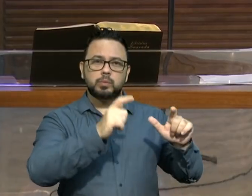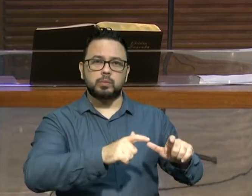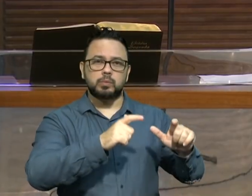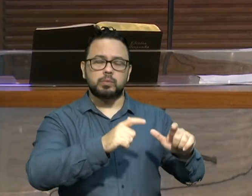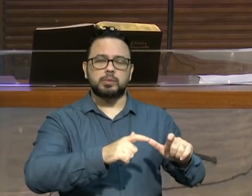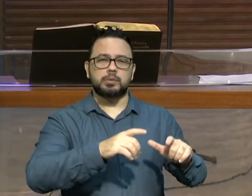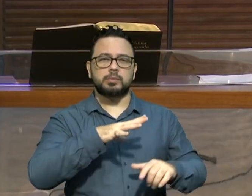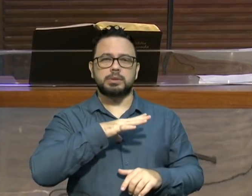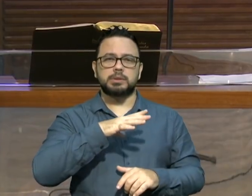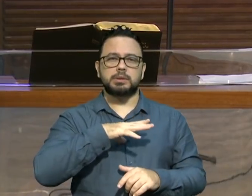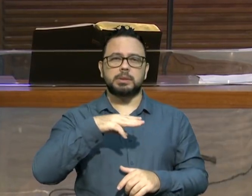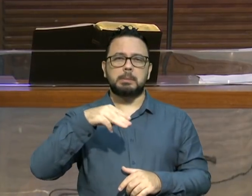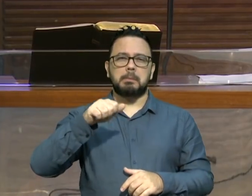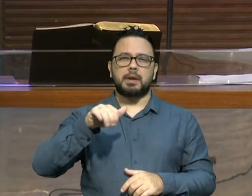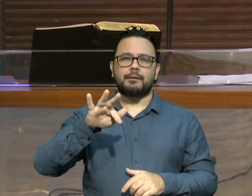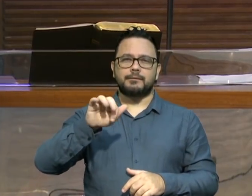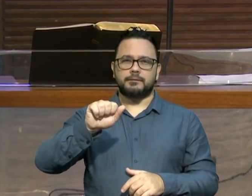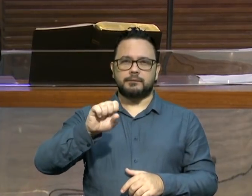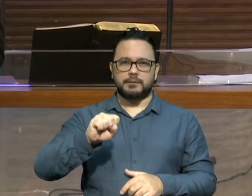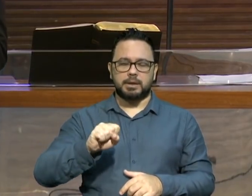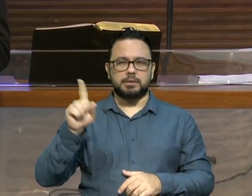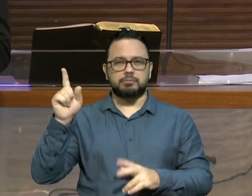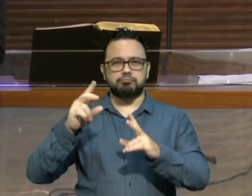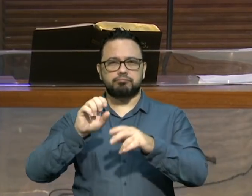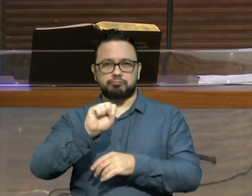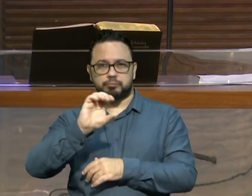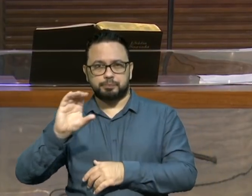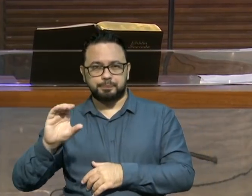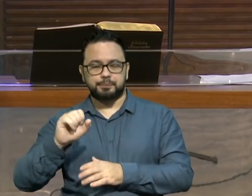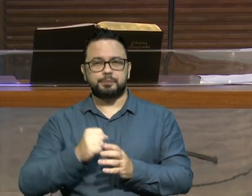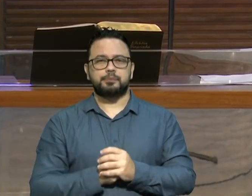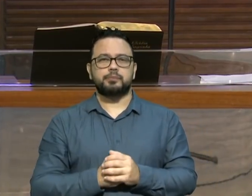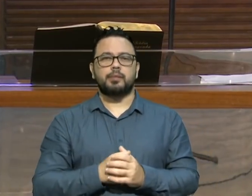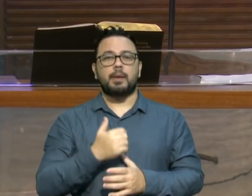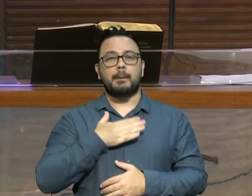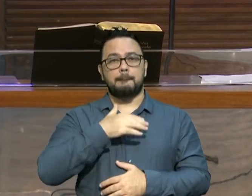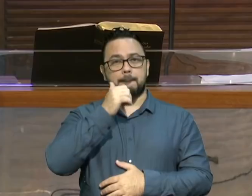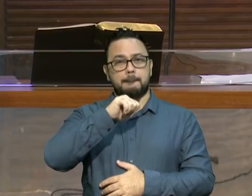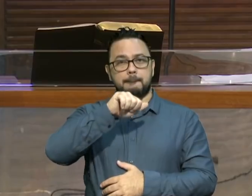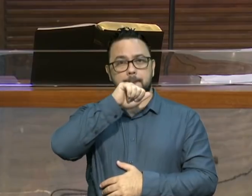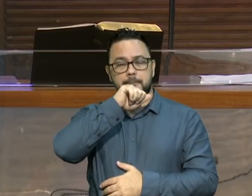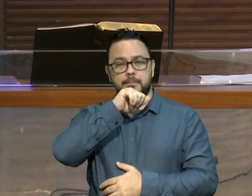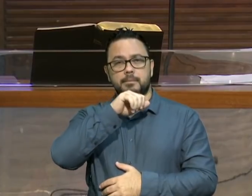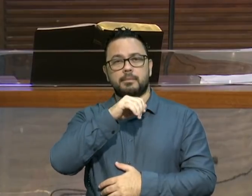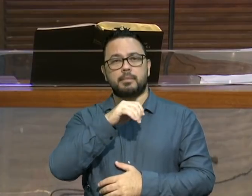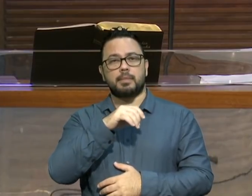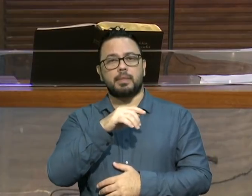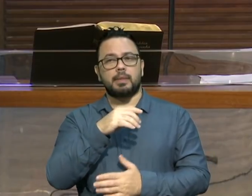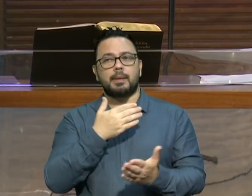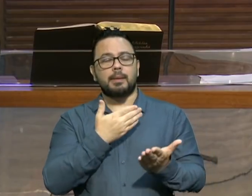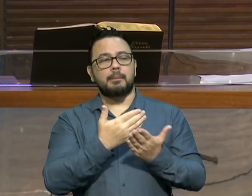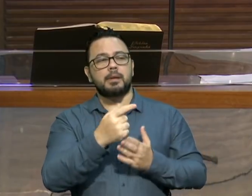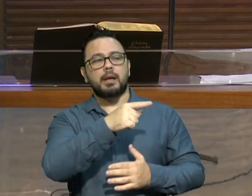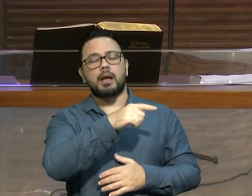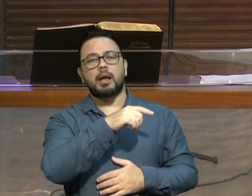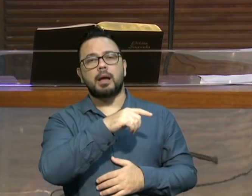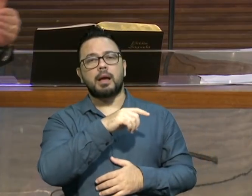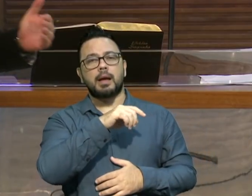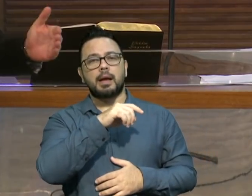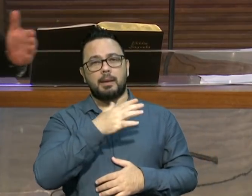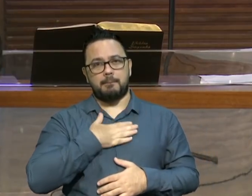Mafra Santa Catarina e a minha mãe perdeu a sua mãe com apenas 25 dias de vida